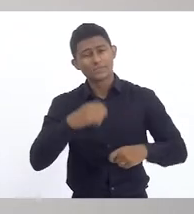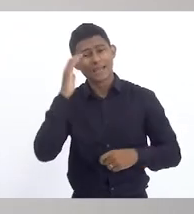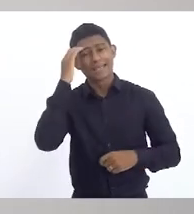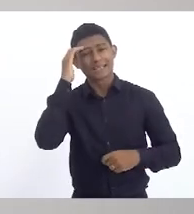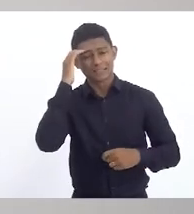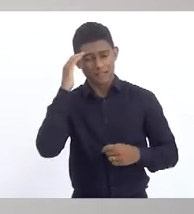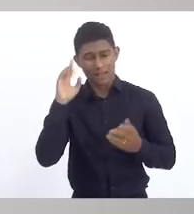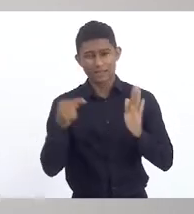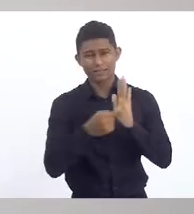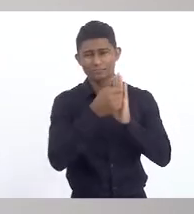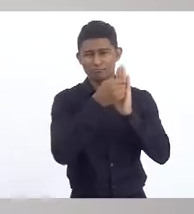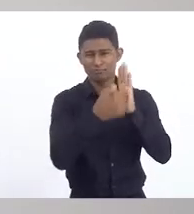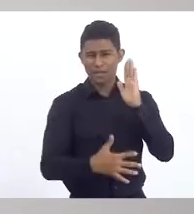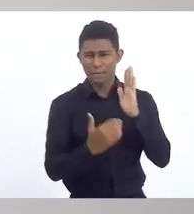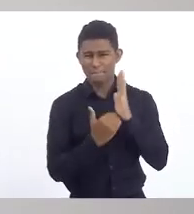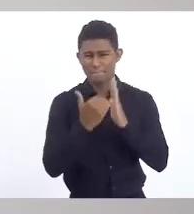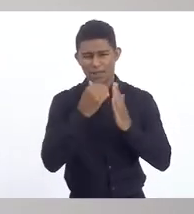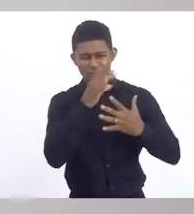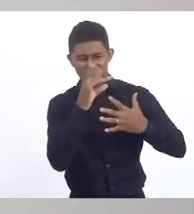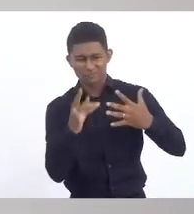Tá?